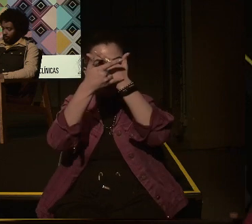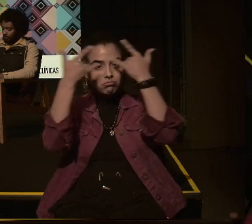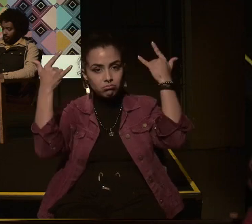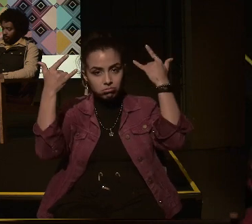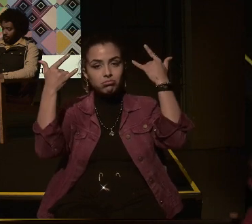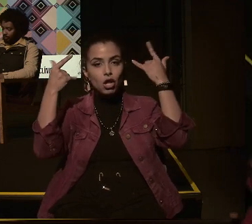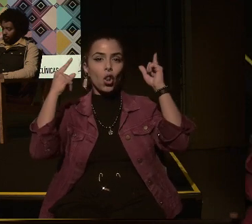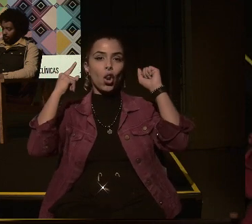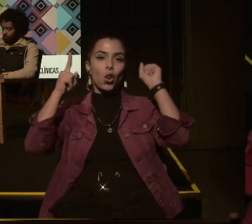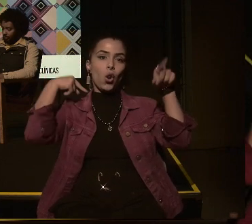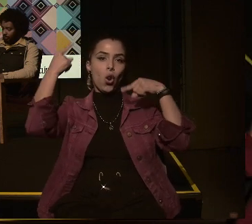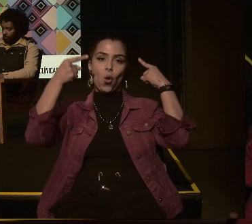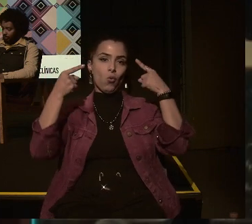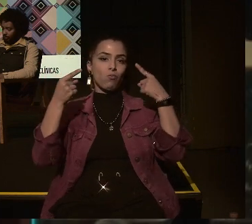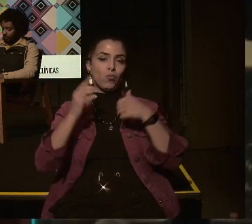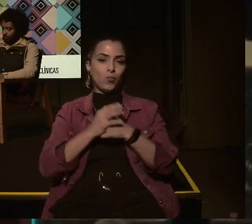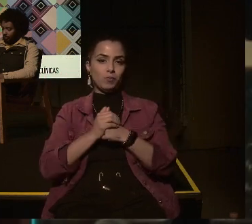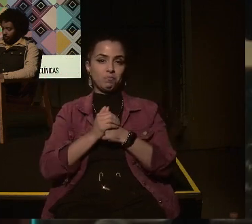Então, se a noite de hoje